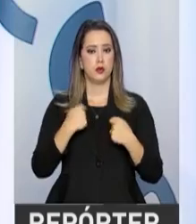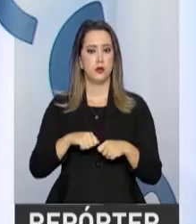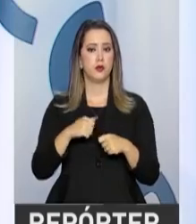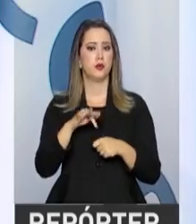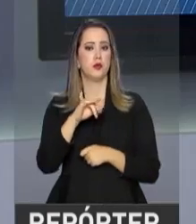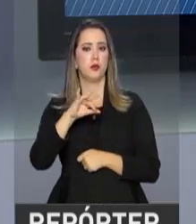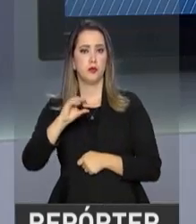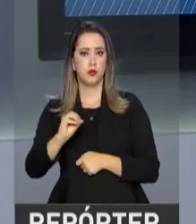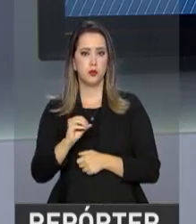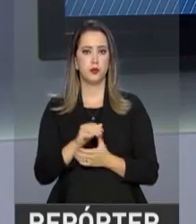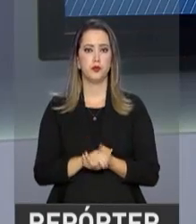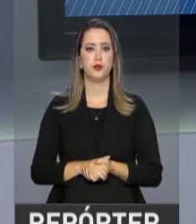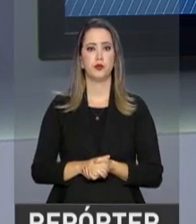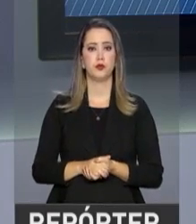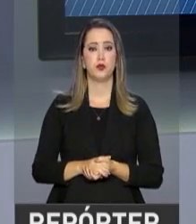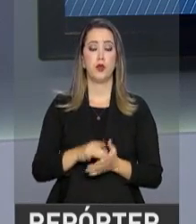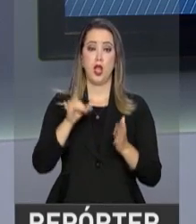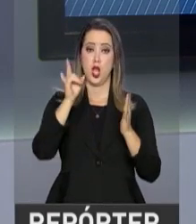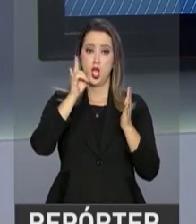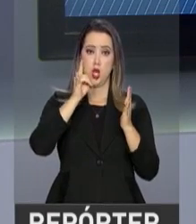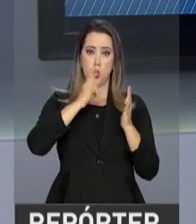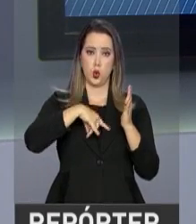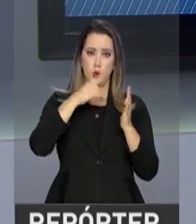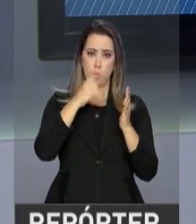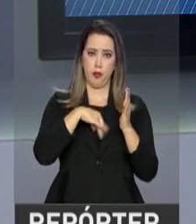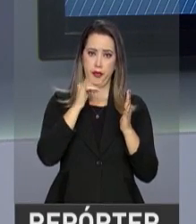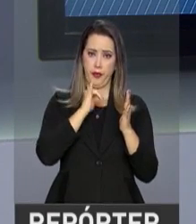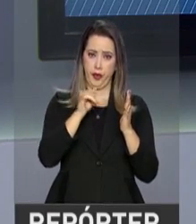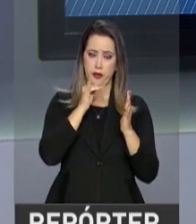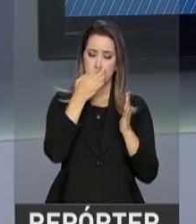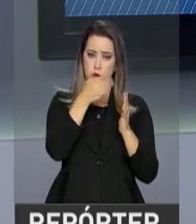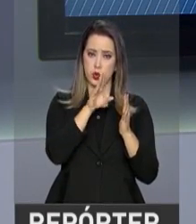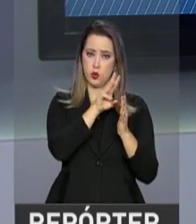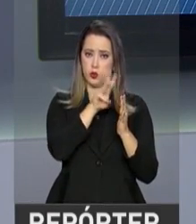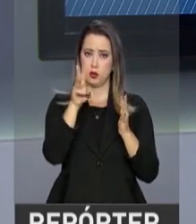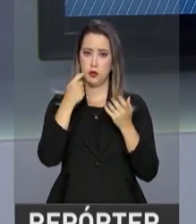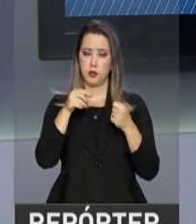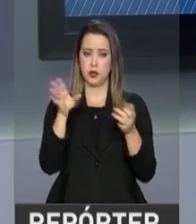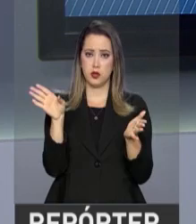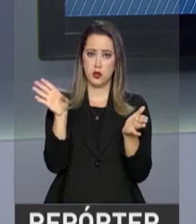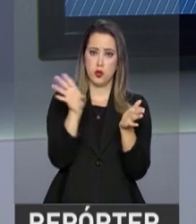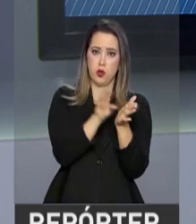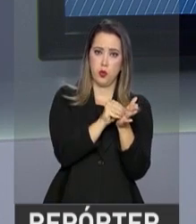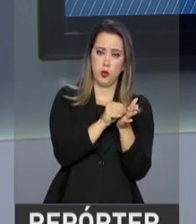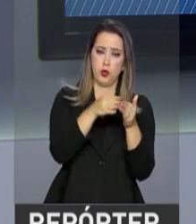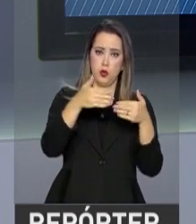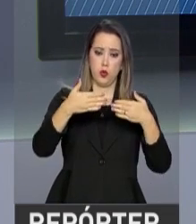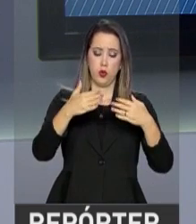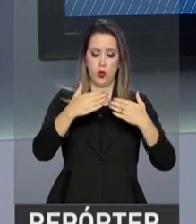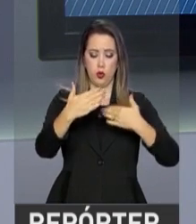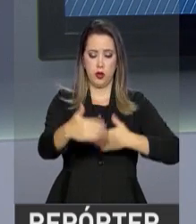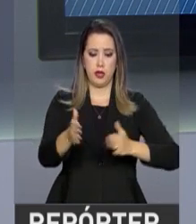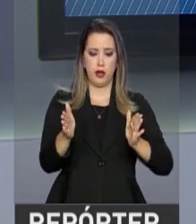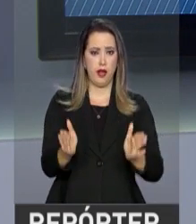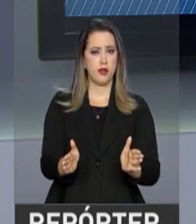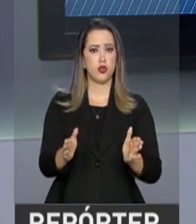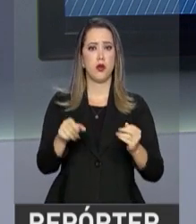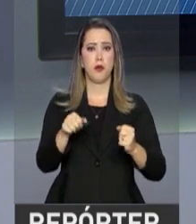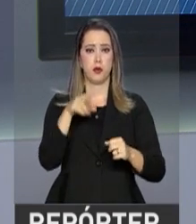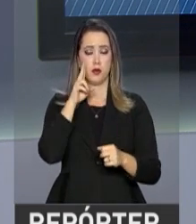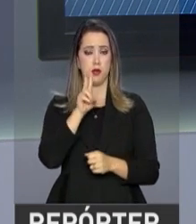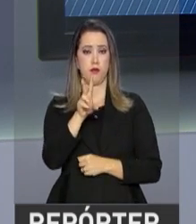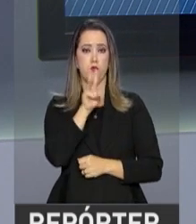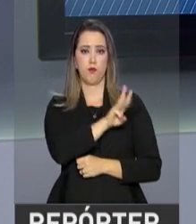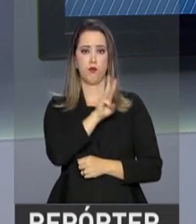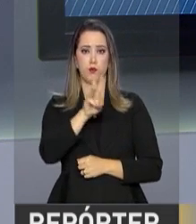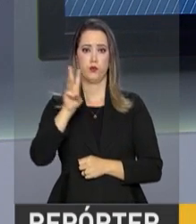fiscal eo modelo da declaração mencionado na matéria que precisa ser anexada à caixa de encomenda pode ser encontrado